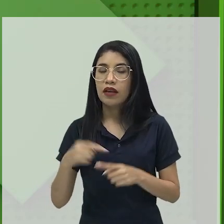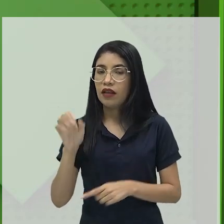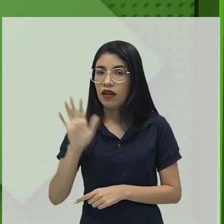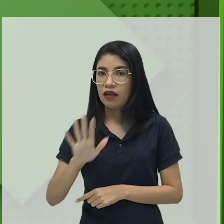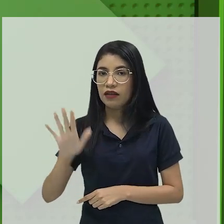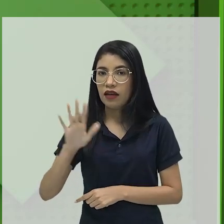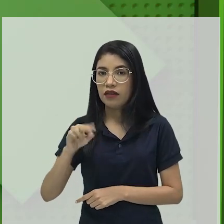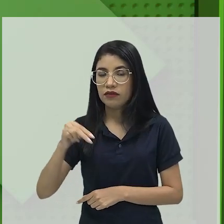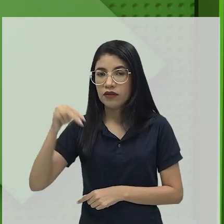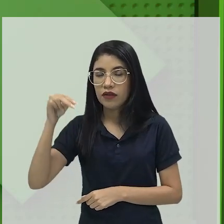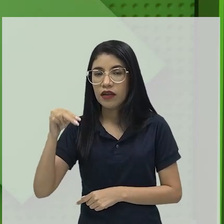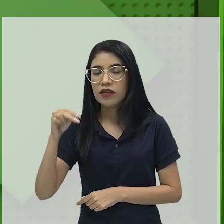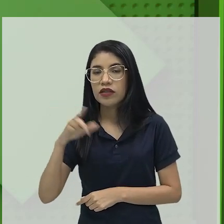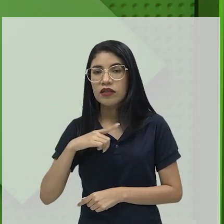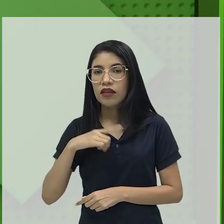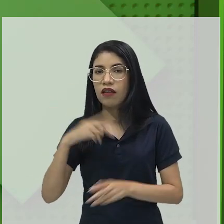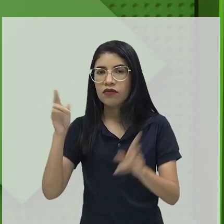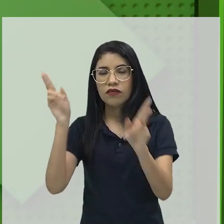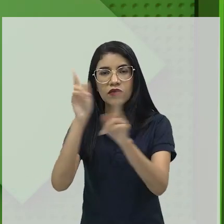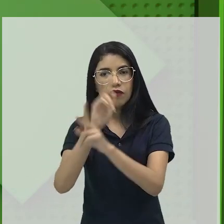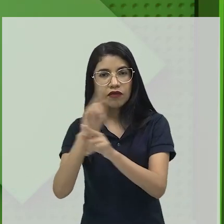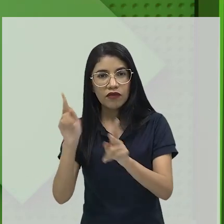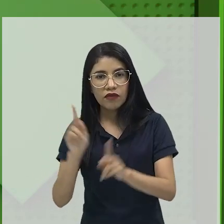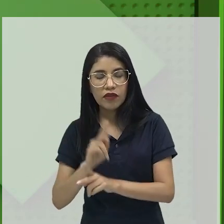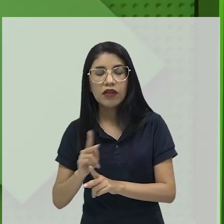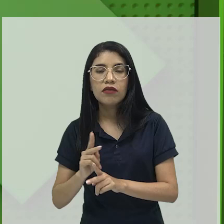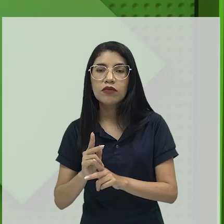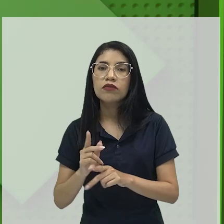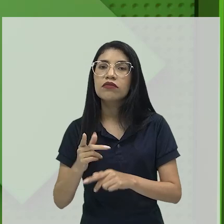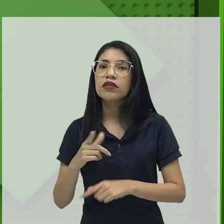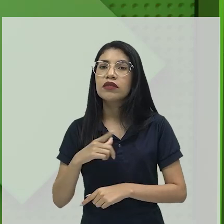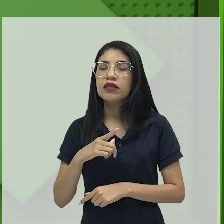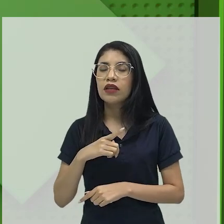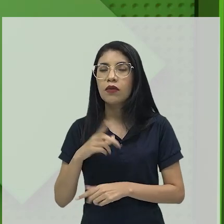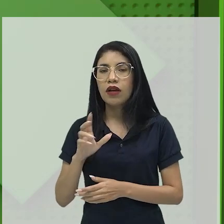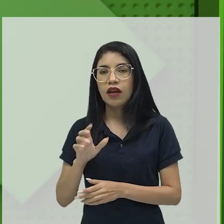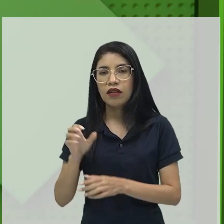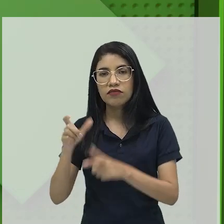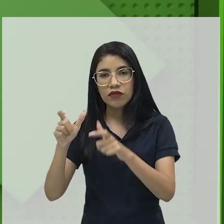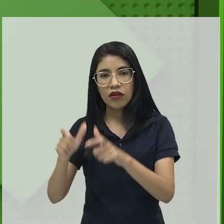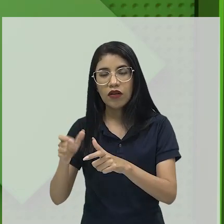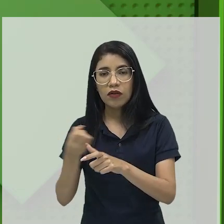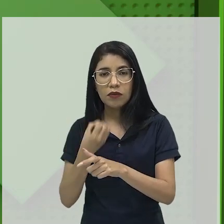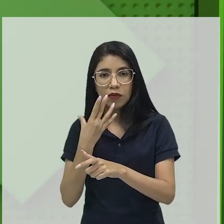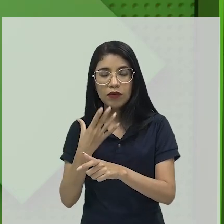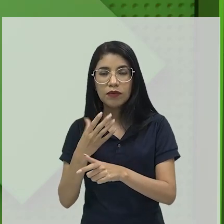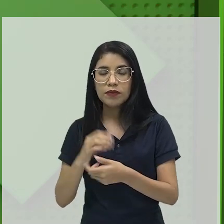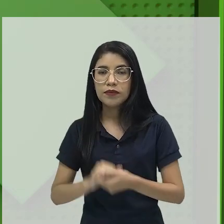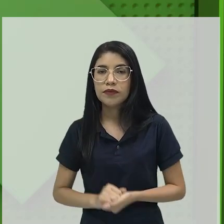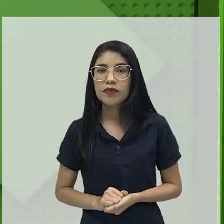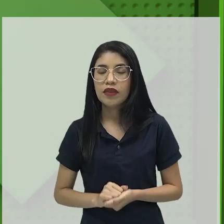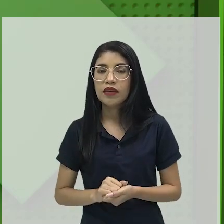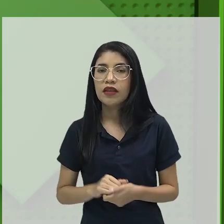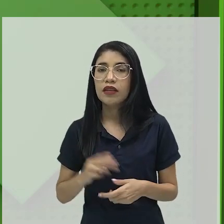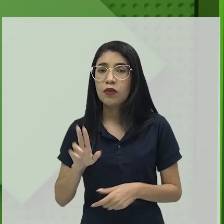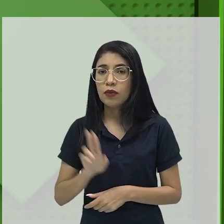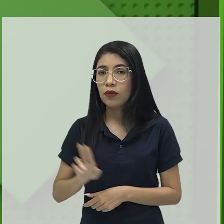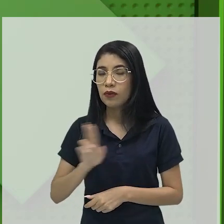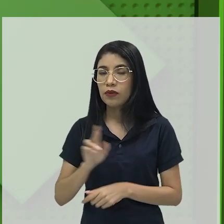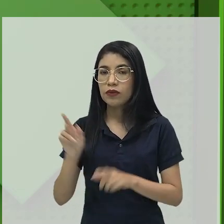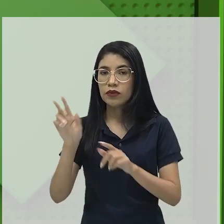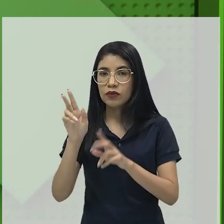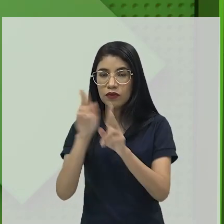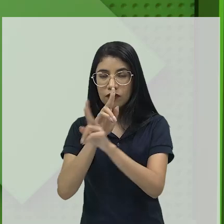uma região onde venta bastante, e aí as instalações deram super certo. Por ser vento, né,